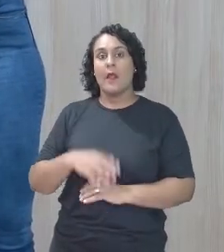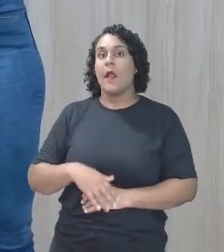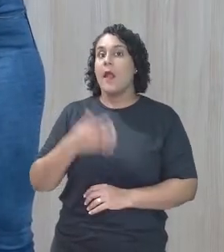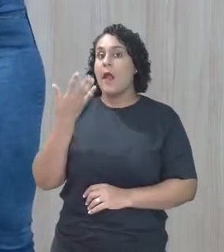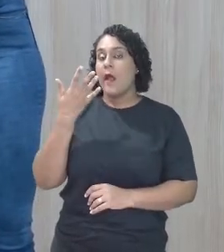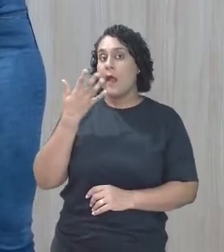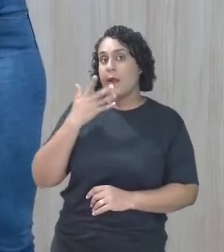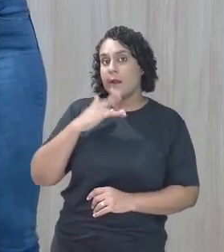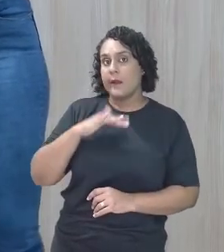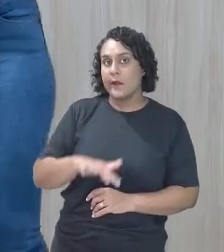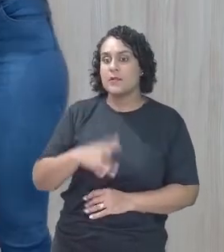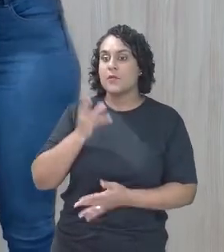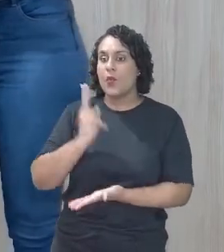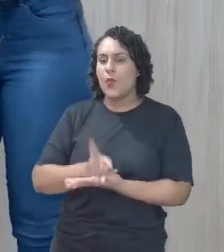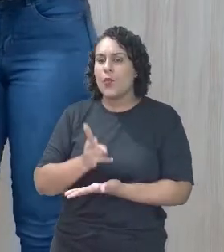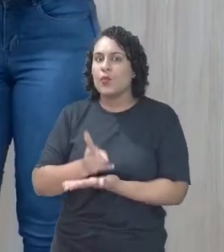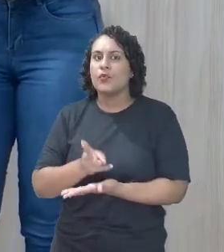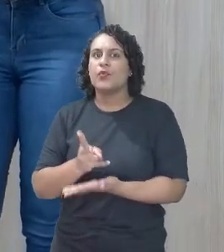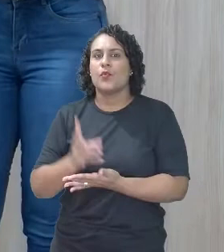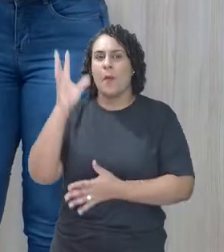no processo de aprendizagem.